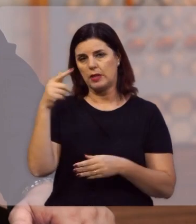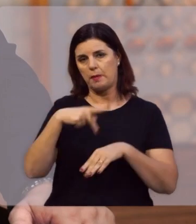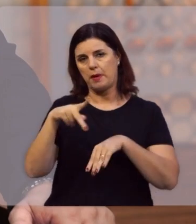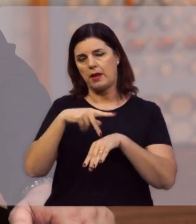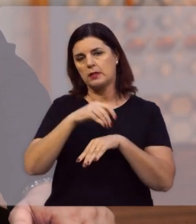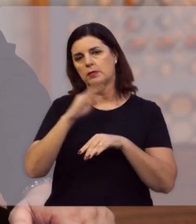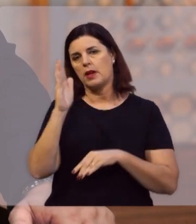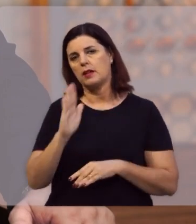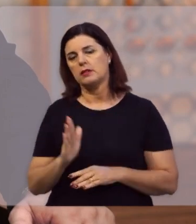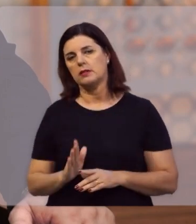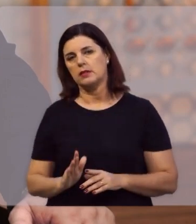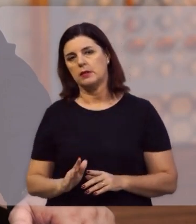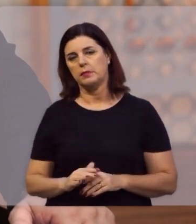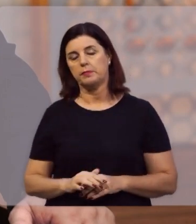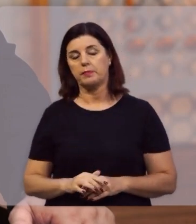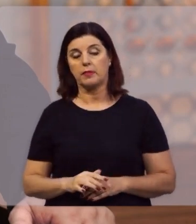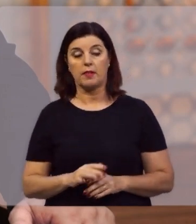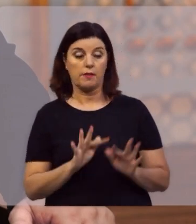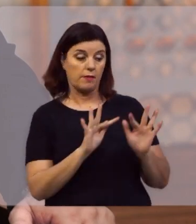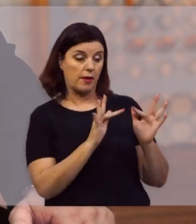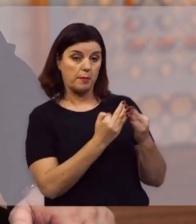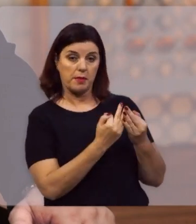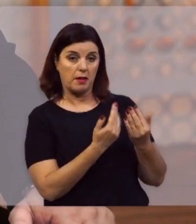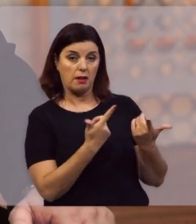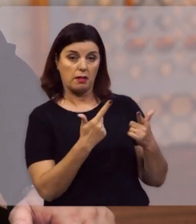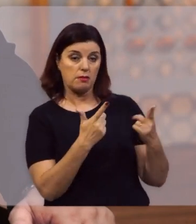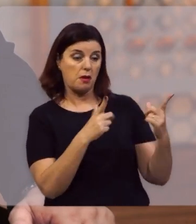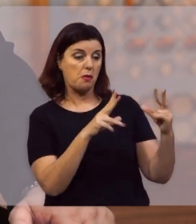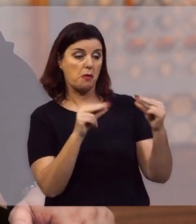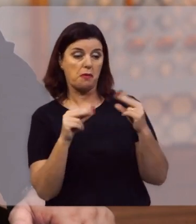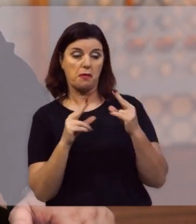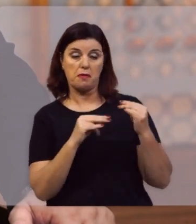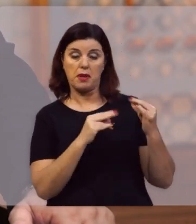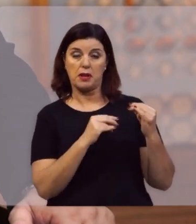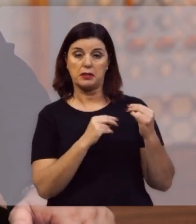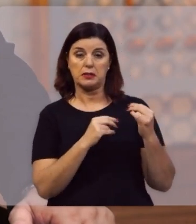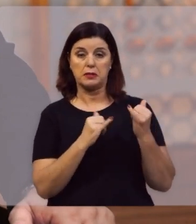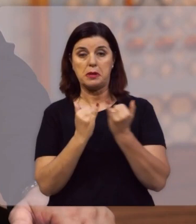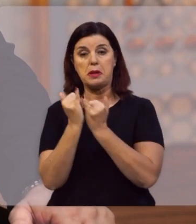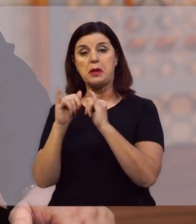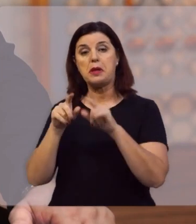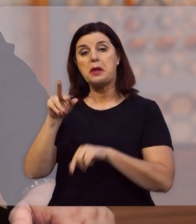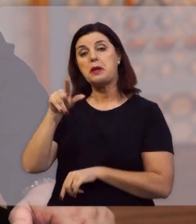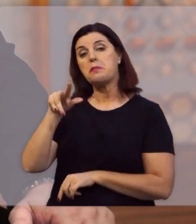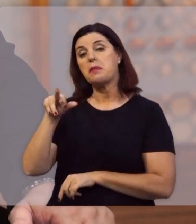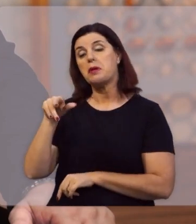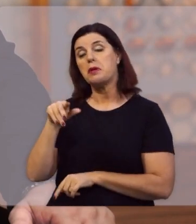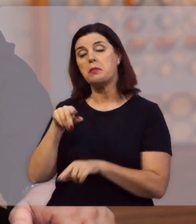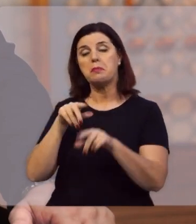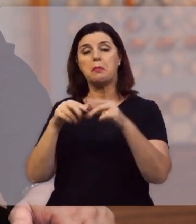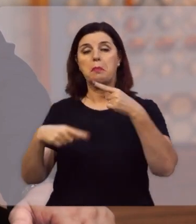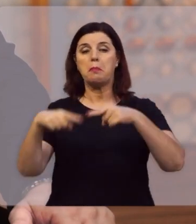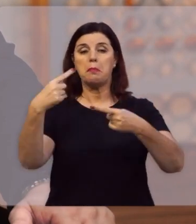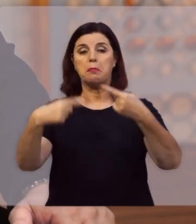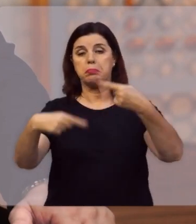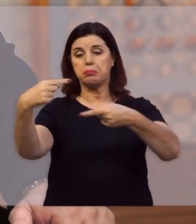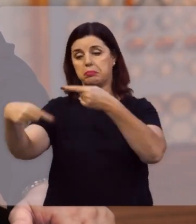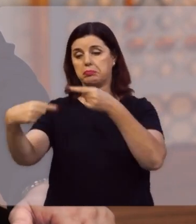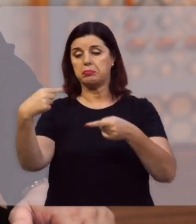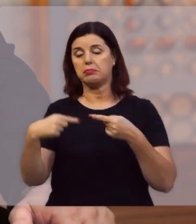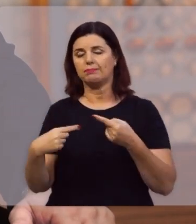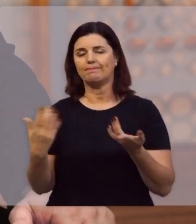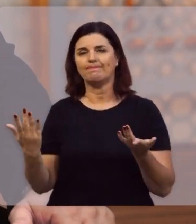a paz que não falam com seus filhos a irmãos que brigaram com os outros e isso é